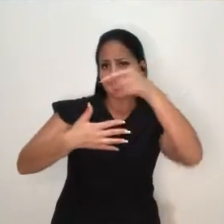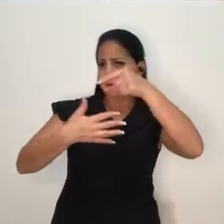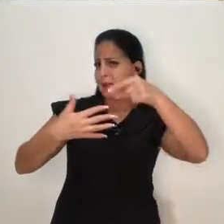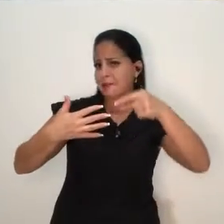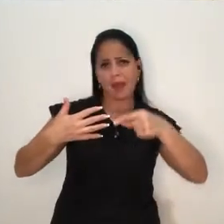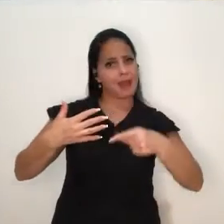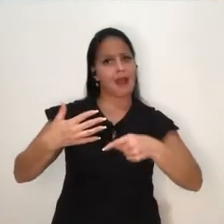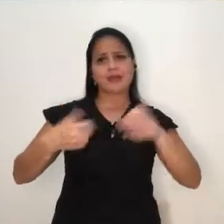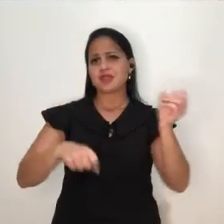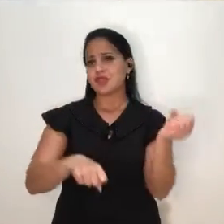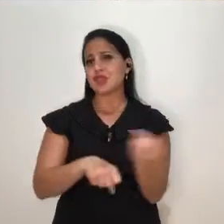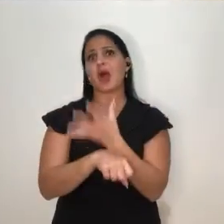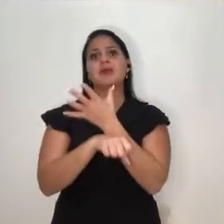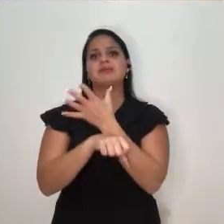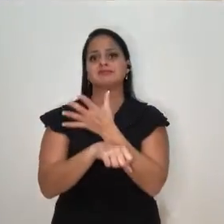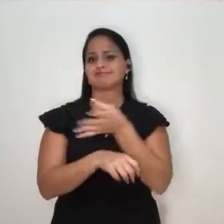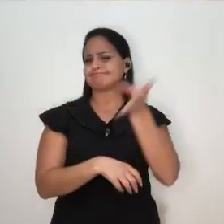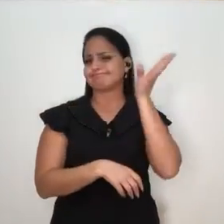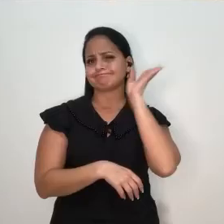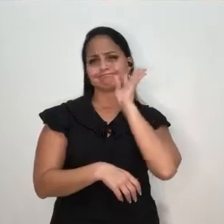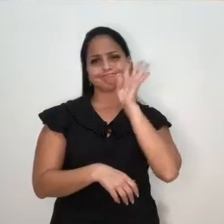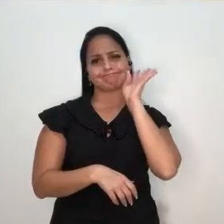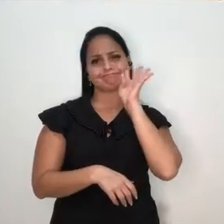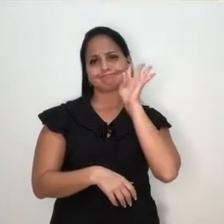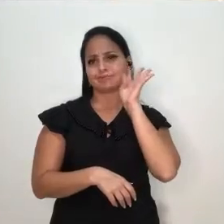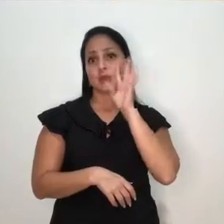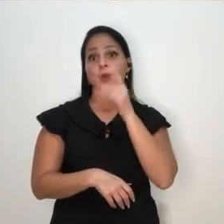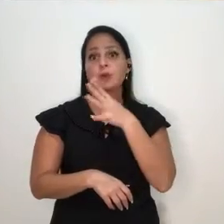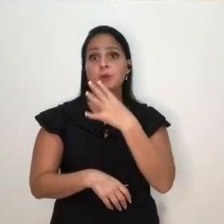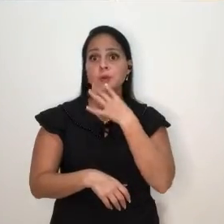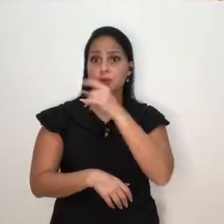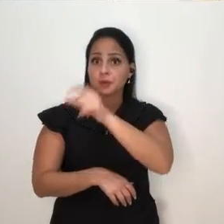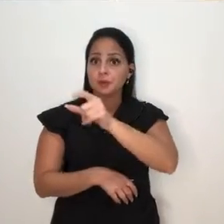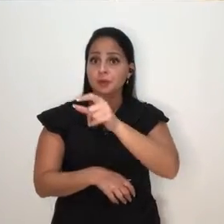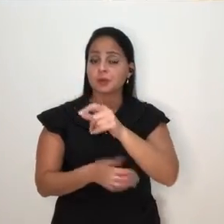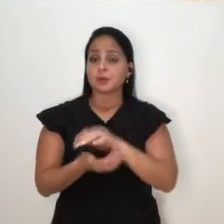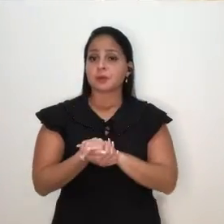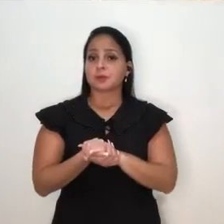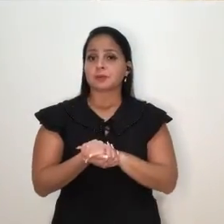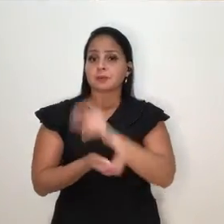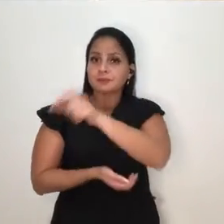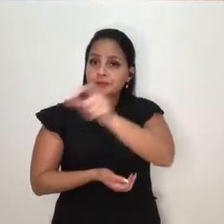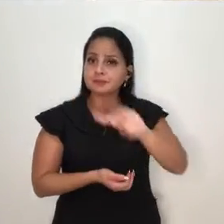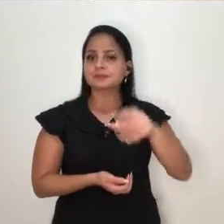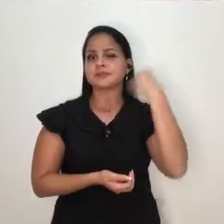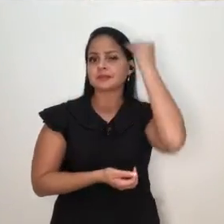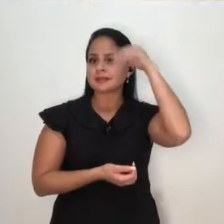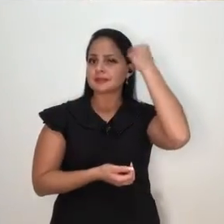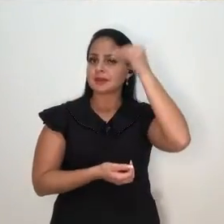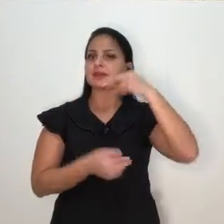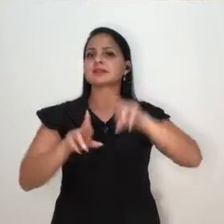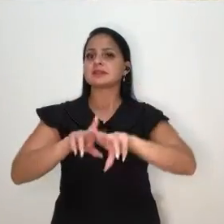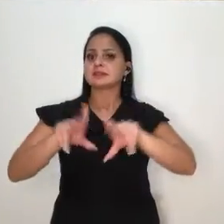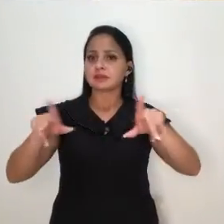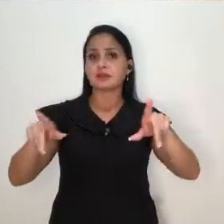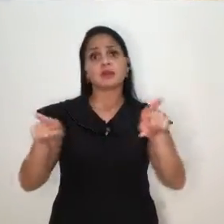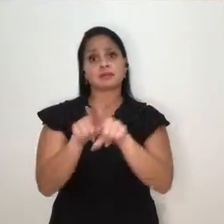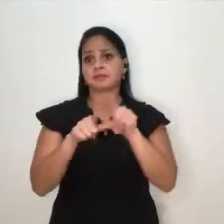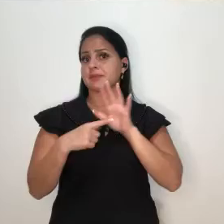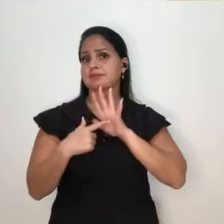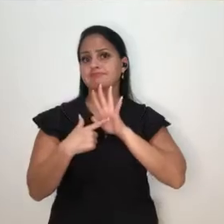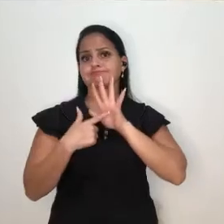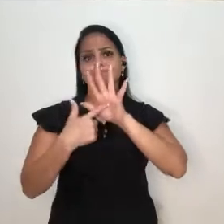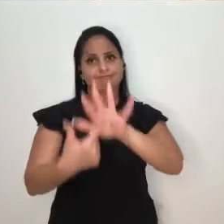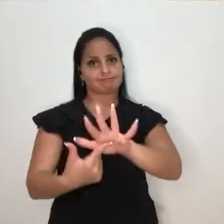instrumentos, enfim. É muito legal conhecer um lugar diferente para você ter experiências diferentes e você